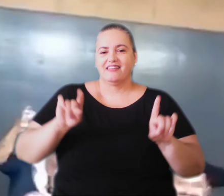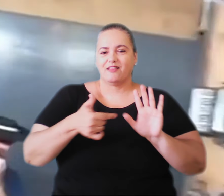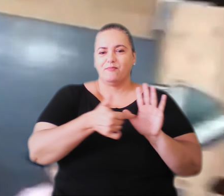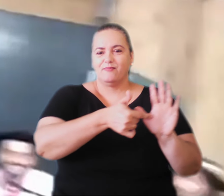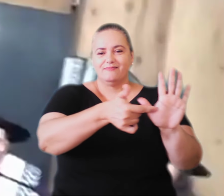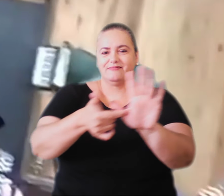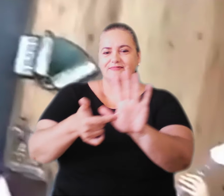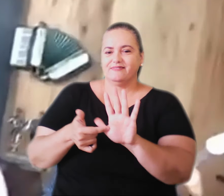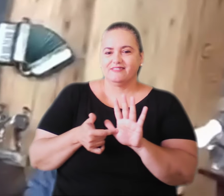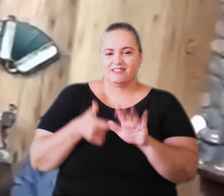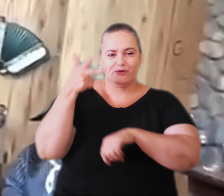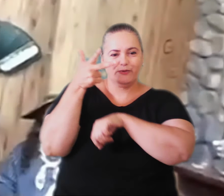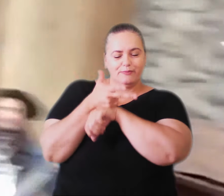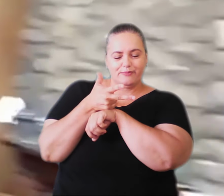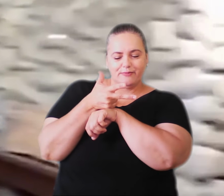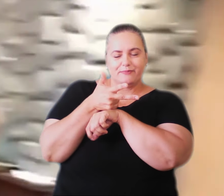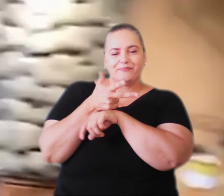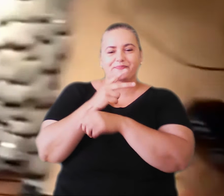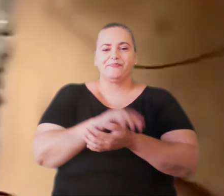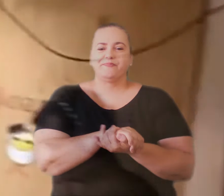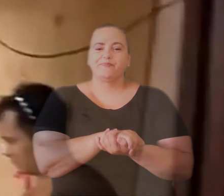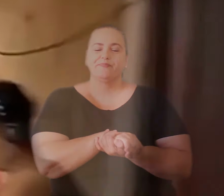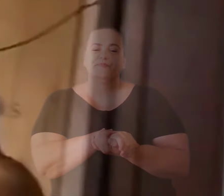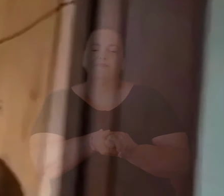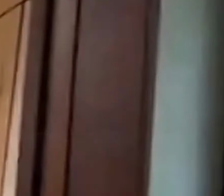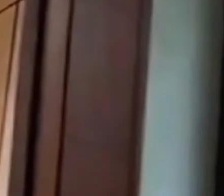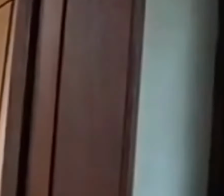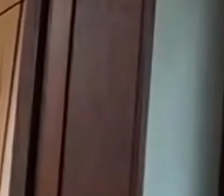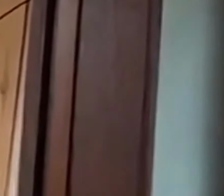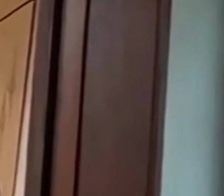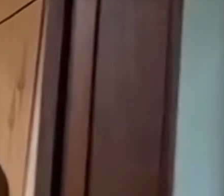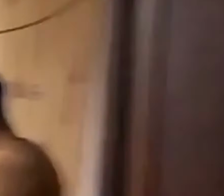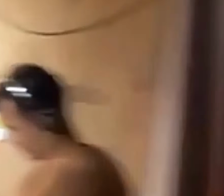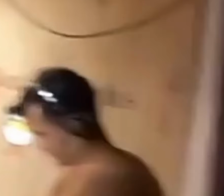Aí é bonito, ó. Ao vivo, é.